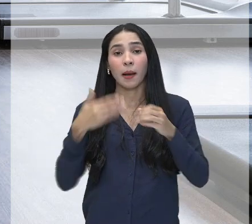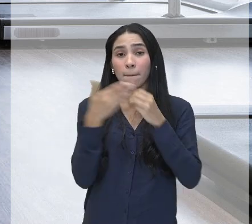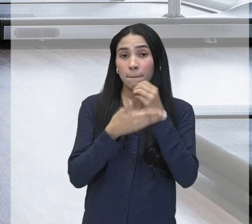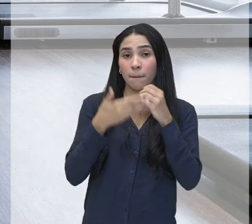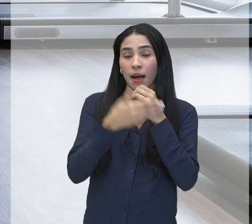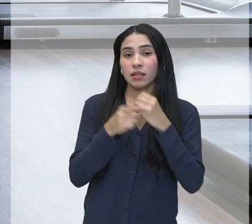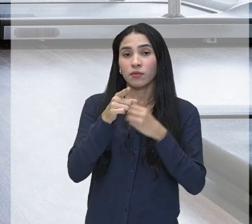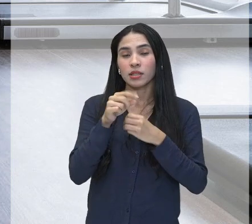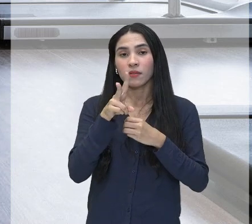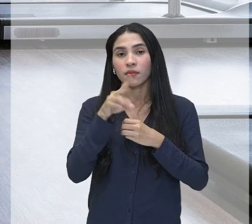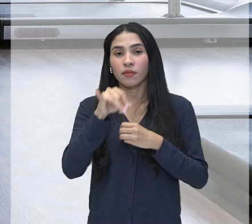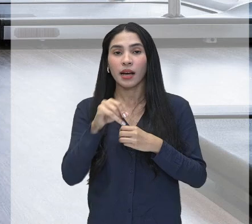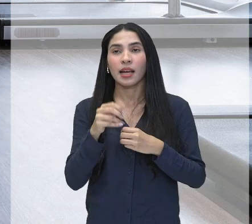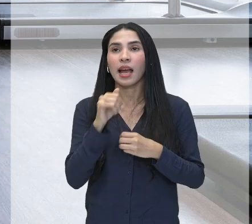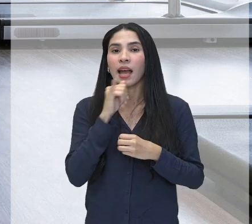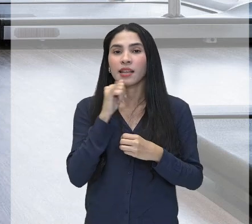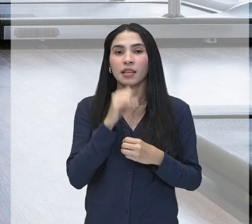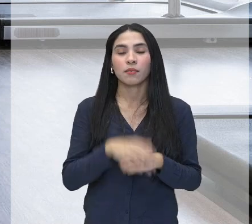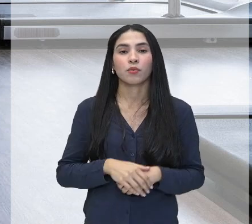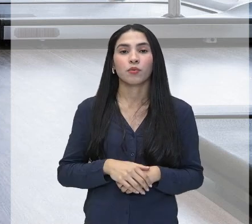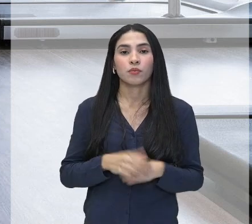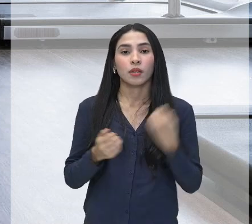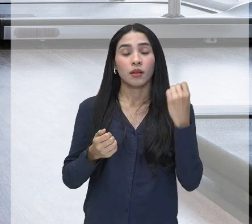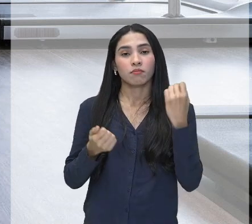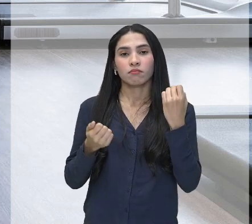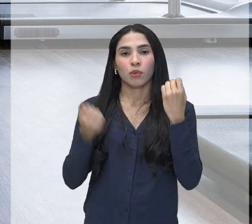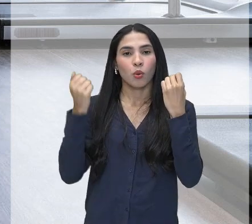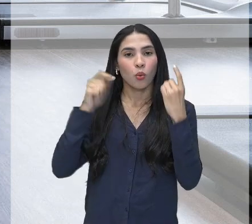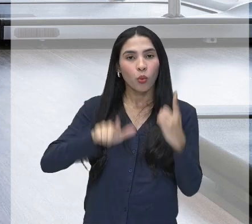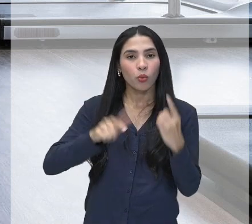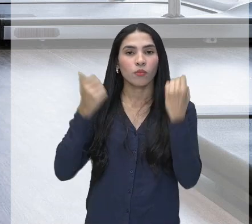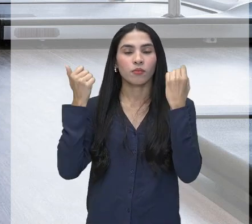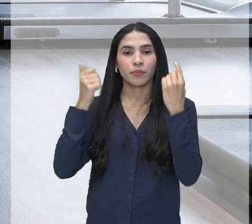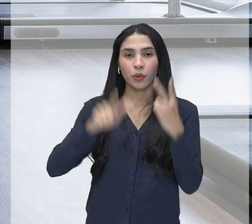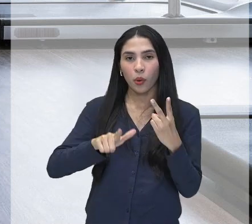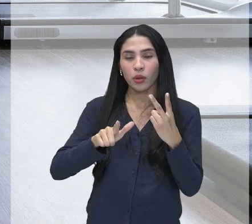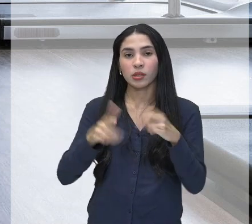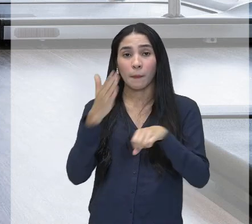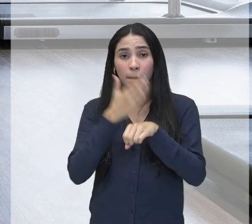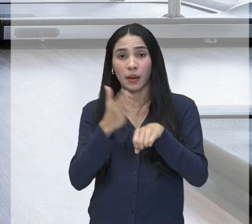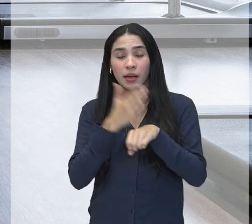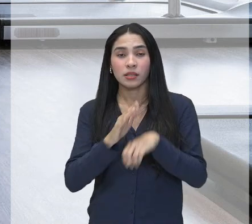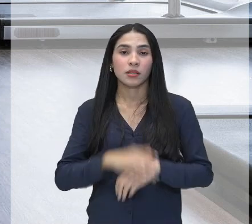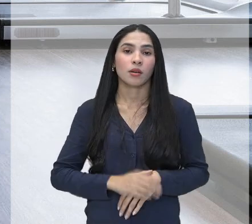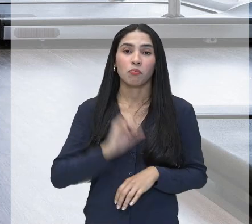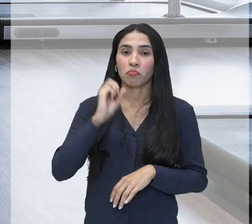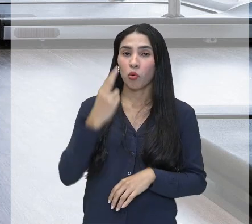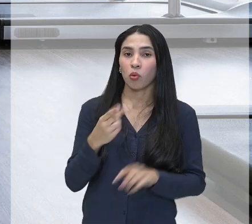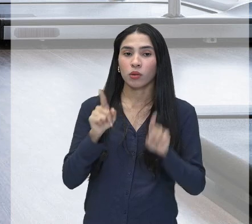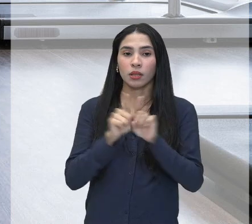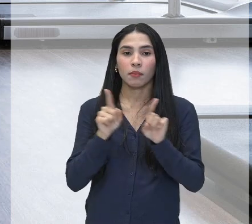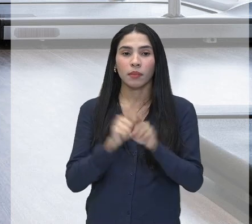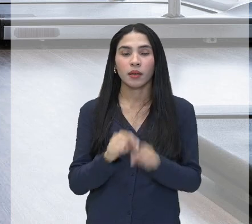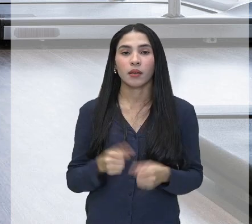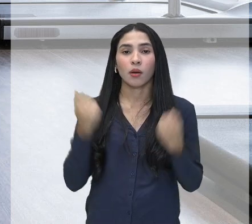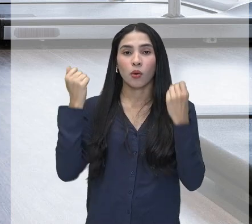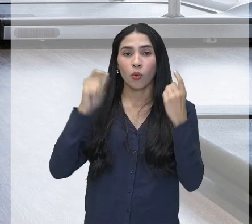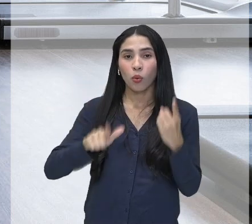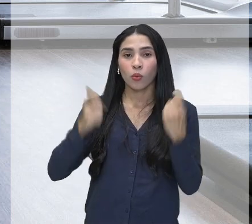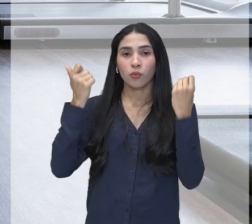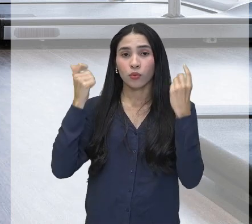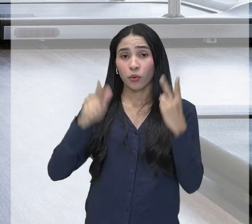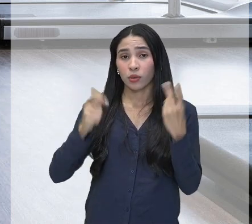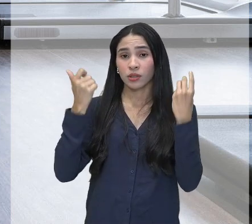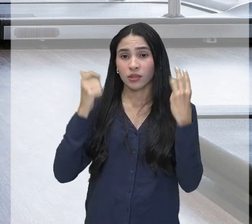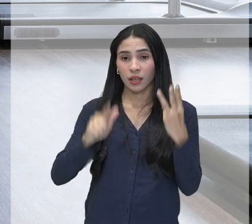vai repetir de 1 a 2 vezes por exercício, séries intermediárias, vai repetir 3 a 4